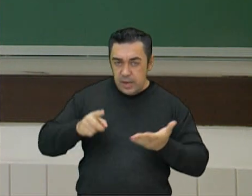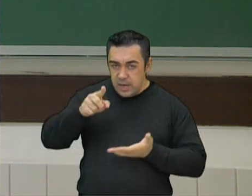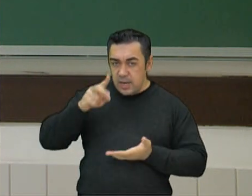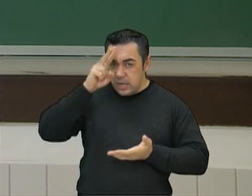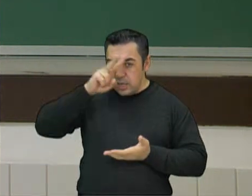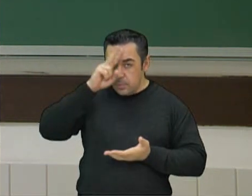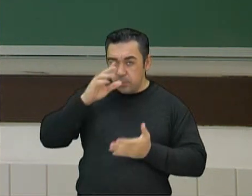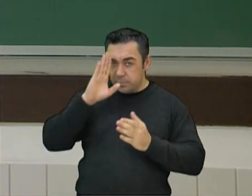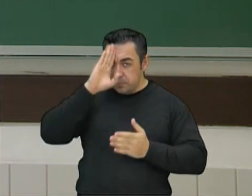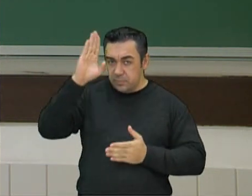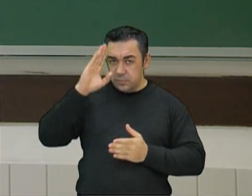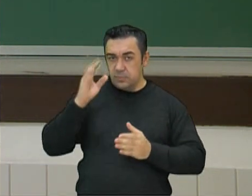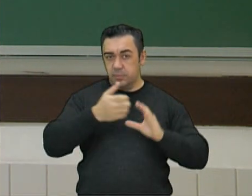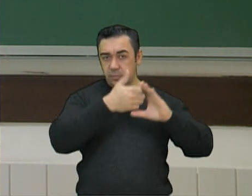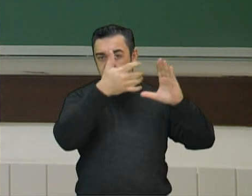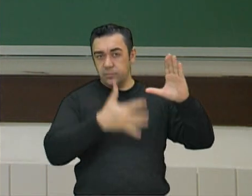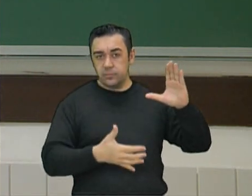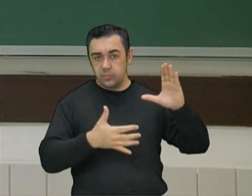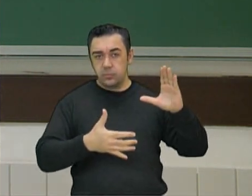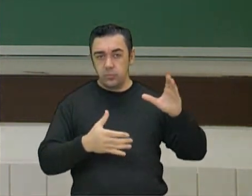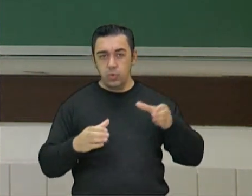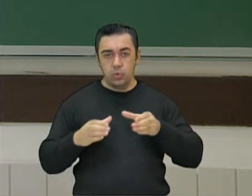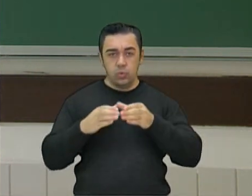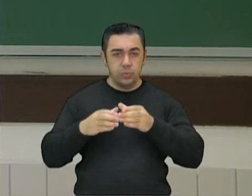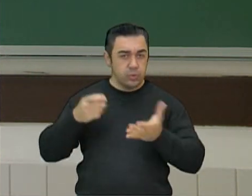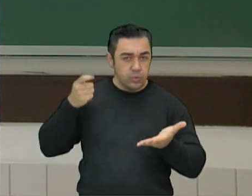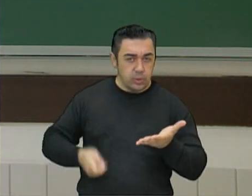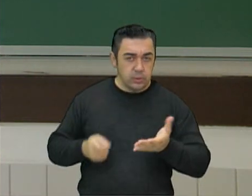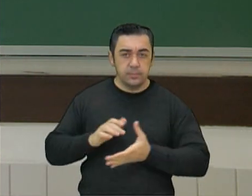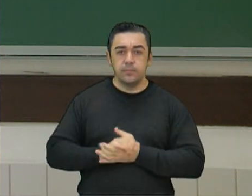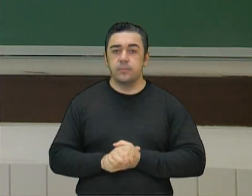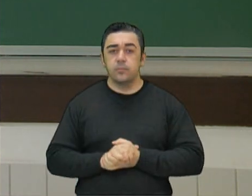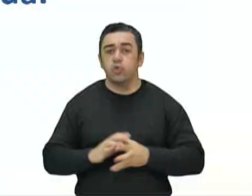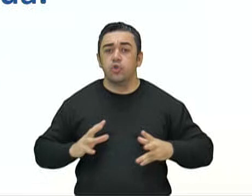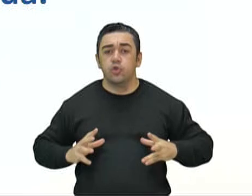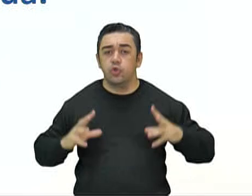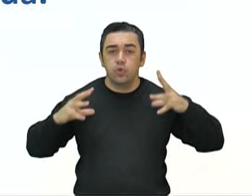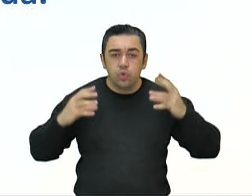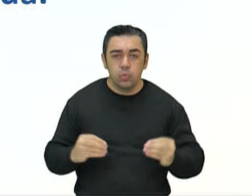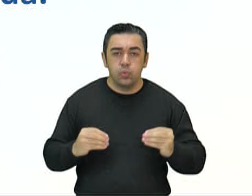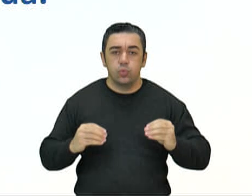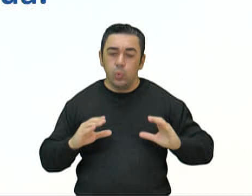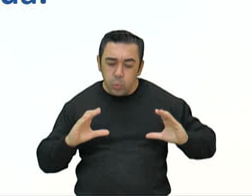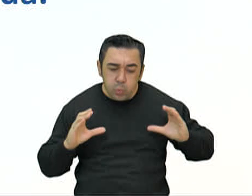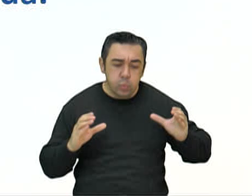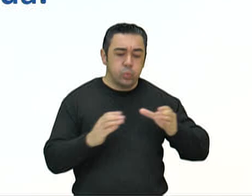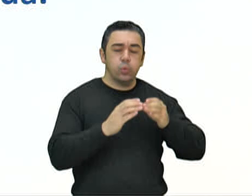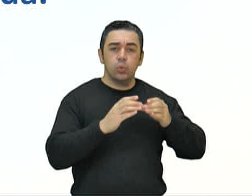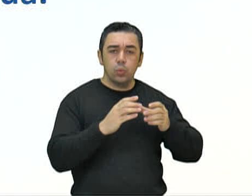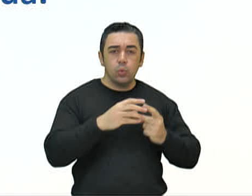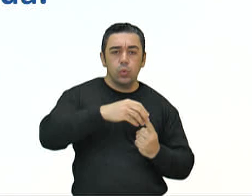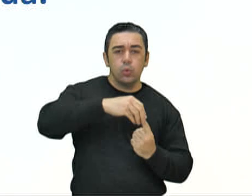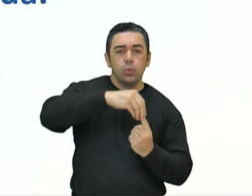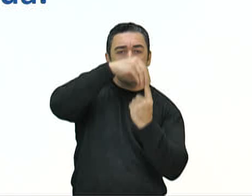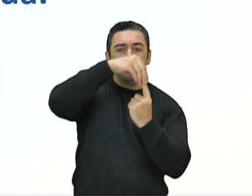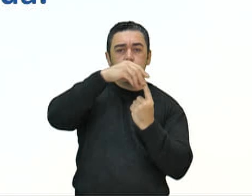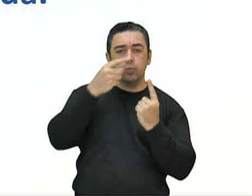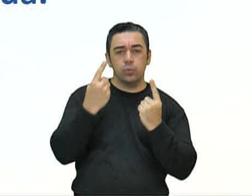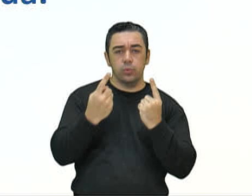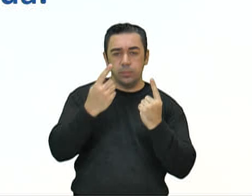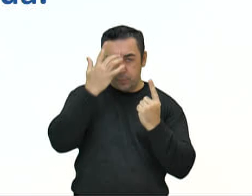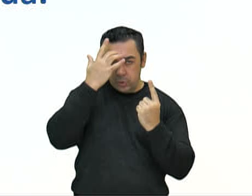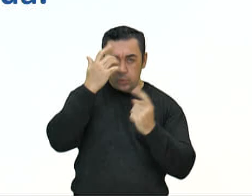principais características dos regimes totalitários? Todos os poderes ficam concentrados nas mãos do